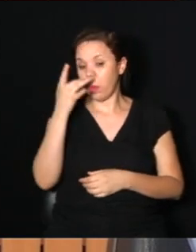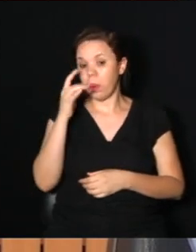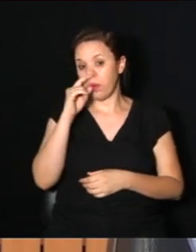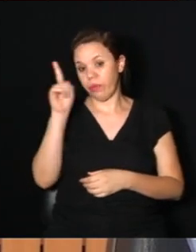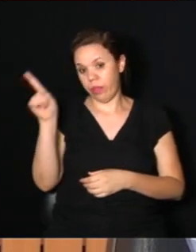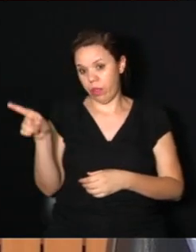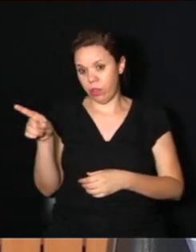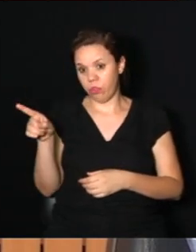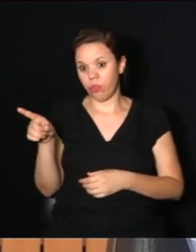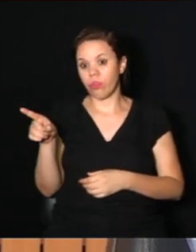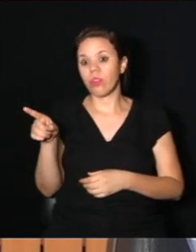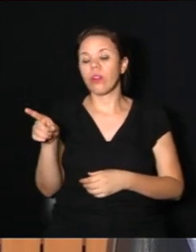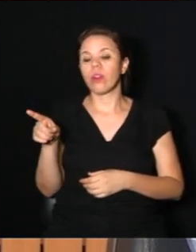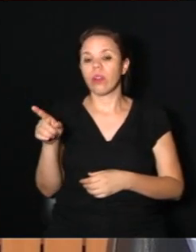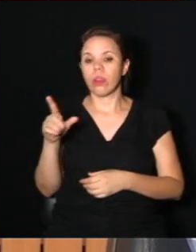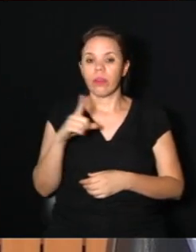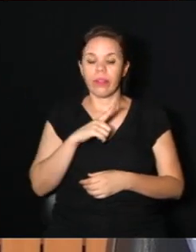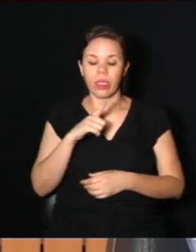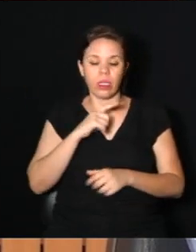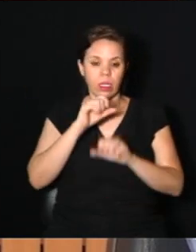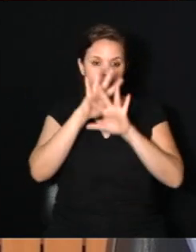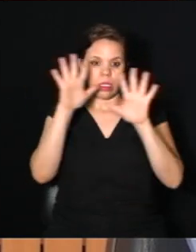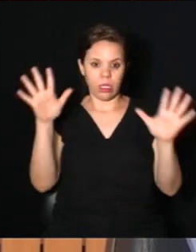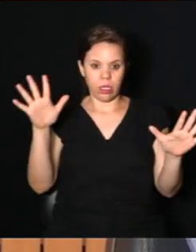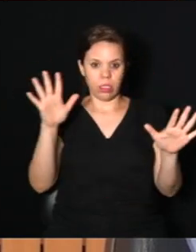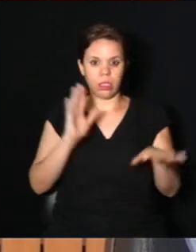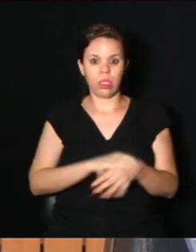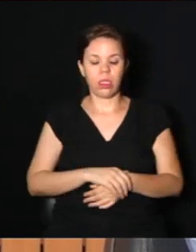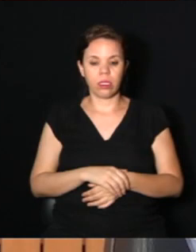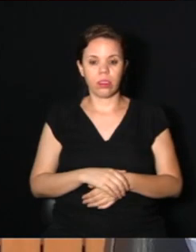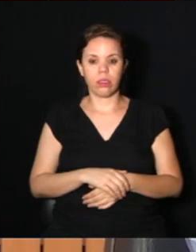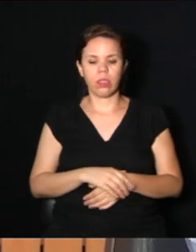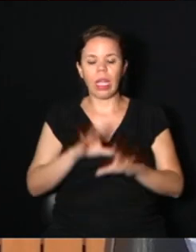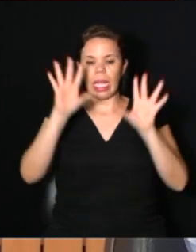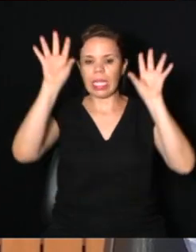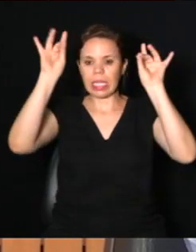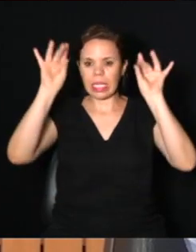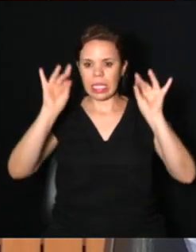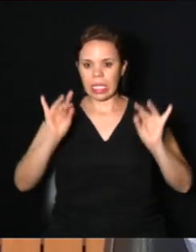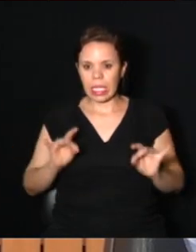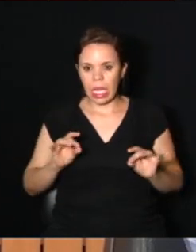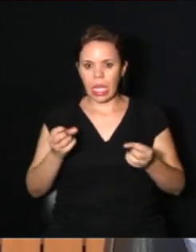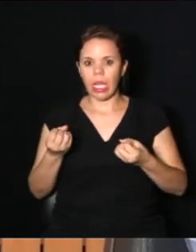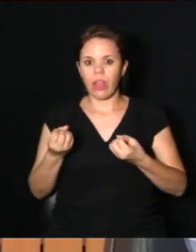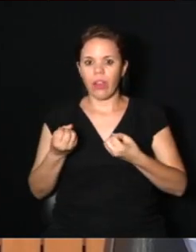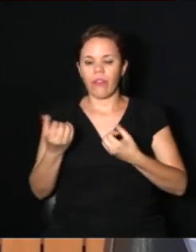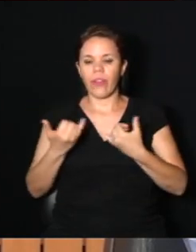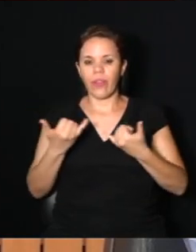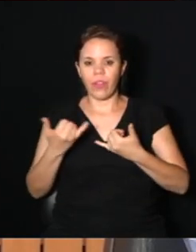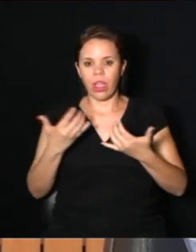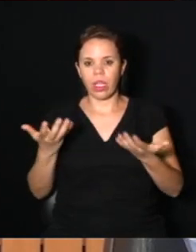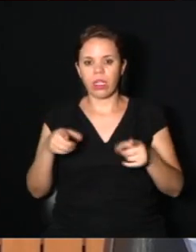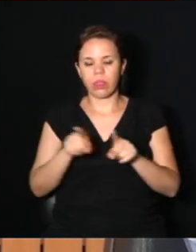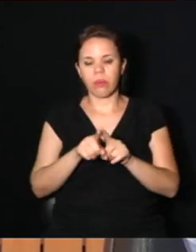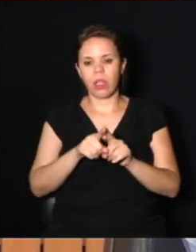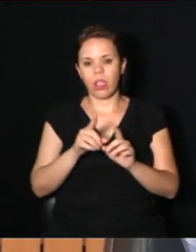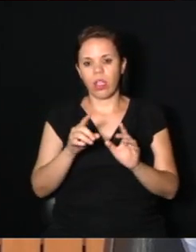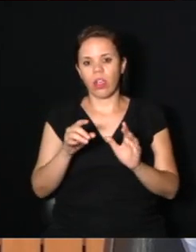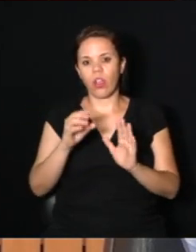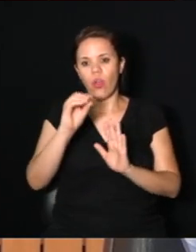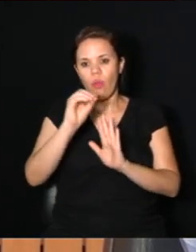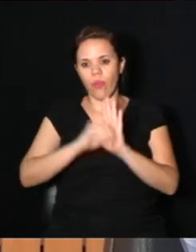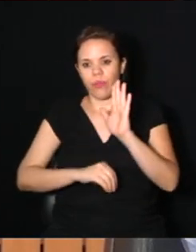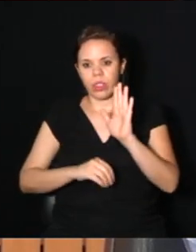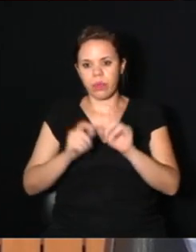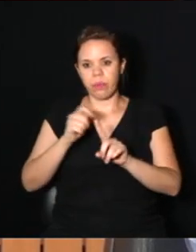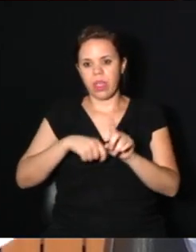A gente vai tentar esclarecer isso de forma mais detalhada. Quero ainda dizer que eu recebi esse ofício aqui no mês de setembro,